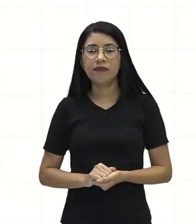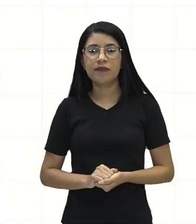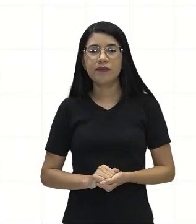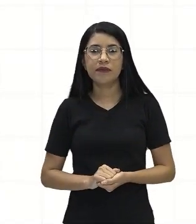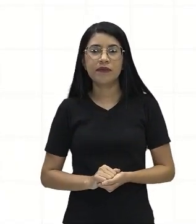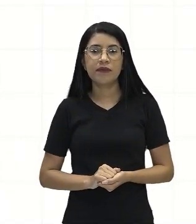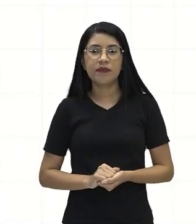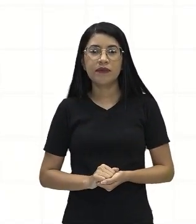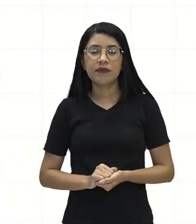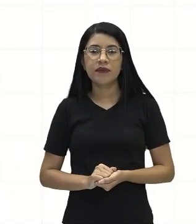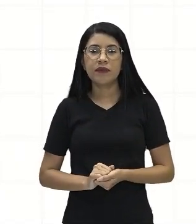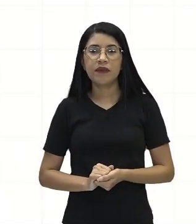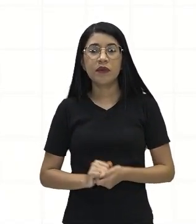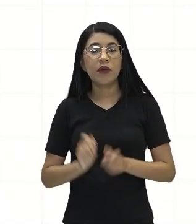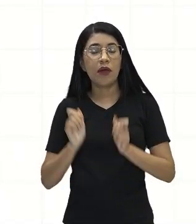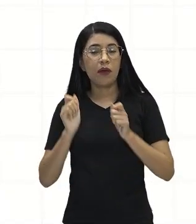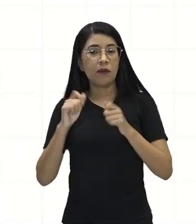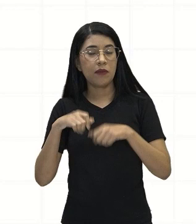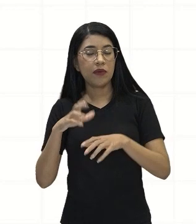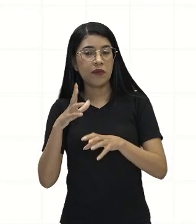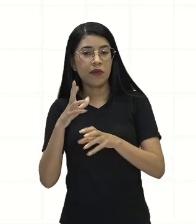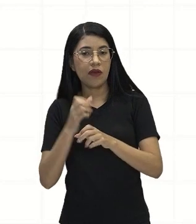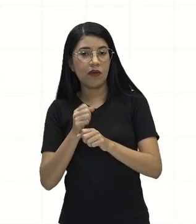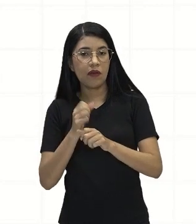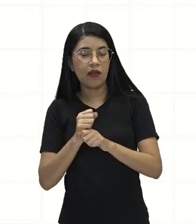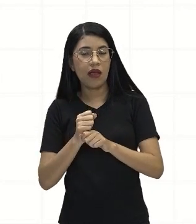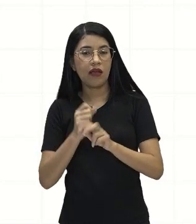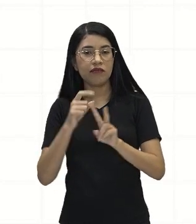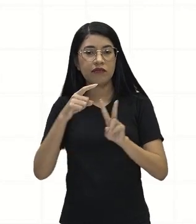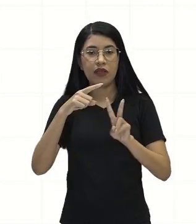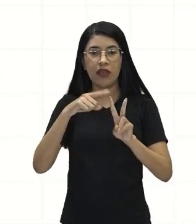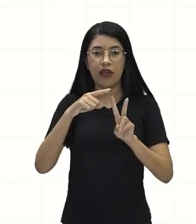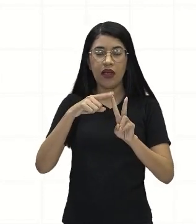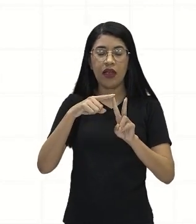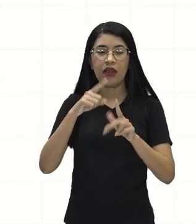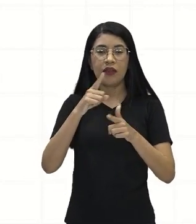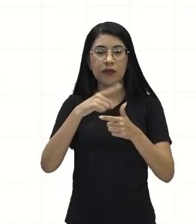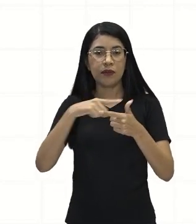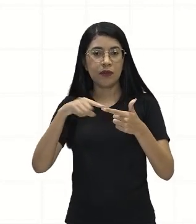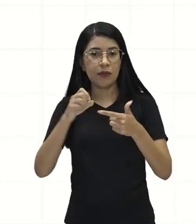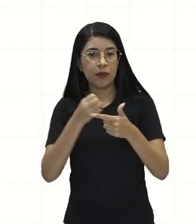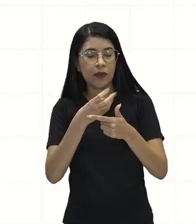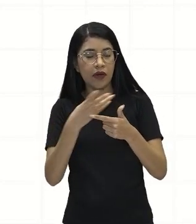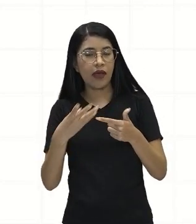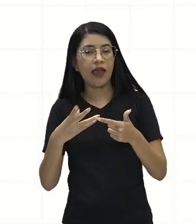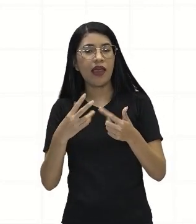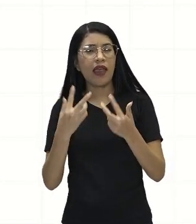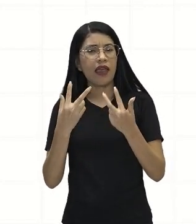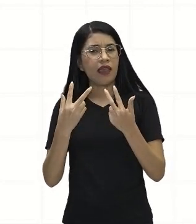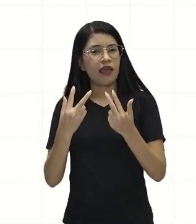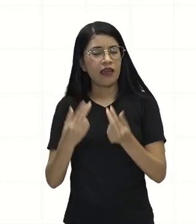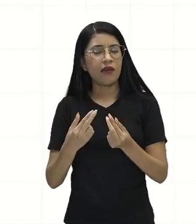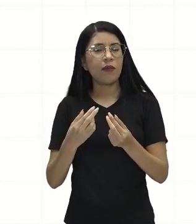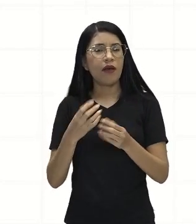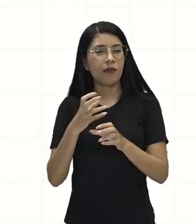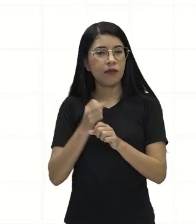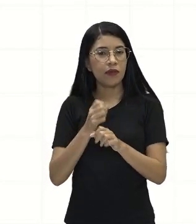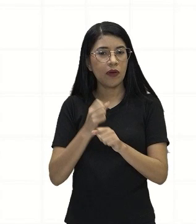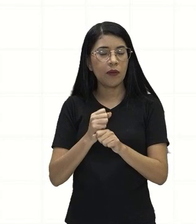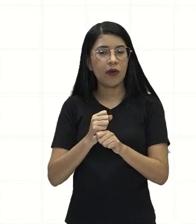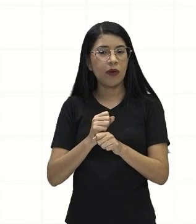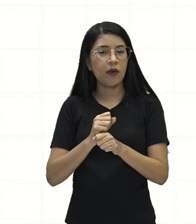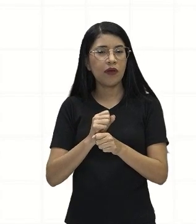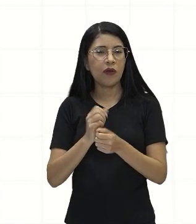para nós calcularmos a raiz quadrada de um número racional, segue o mesmo processo da determinação de